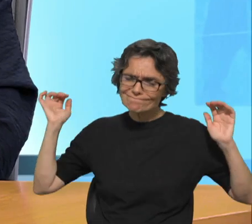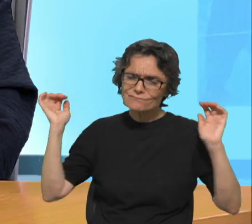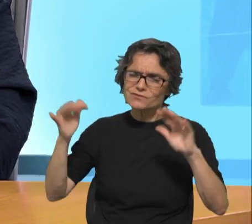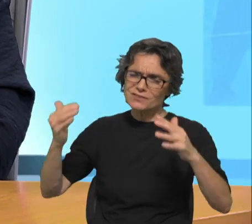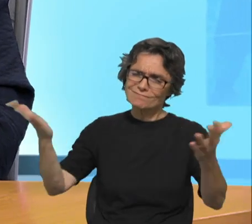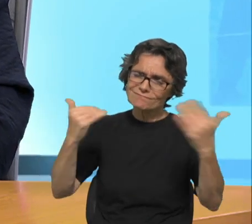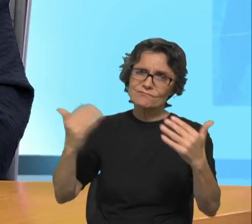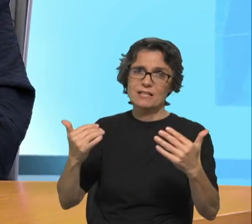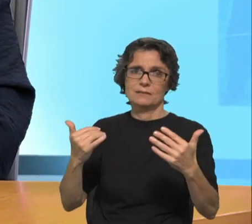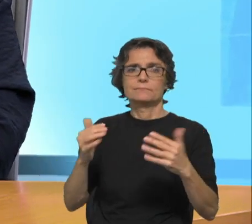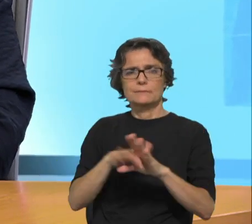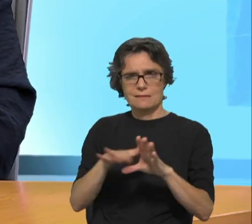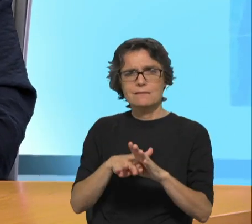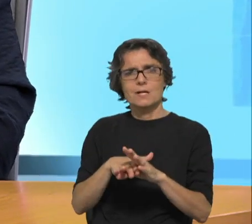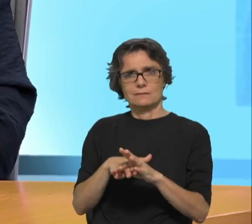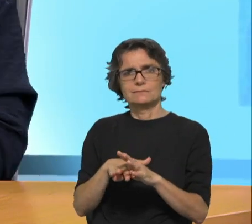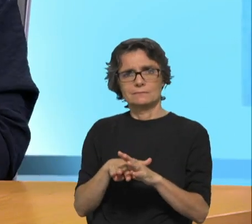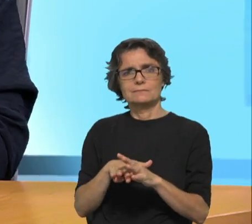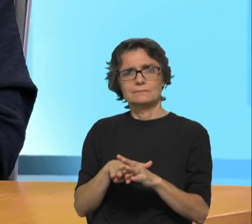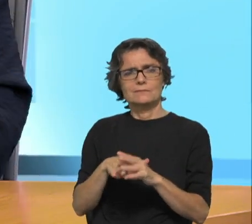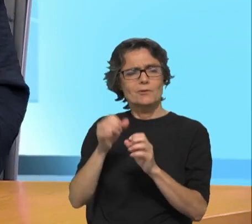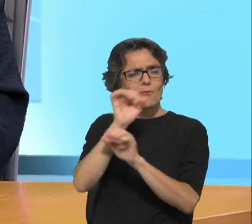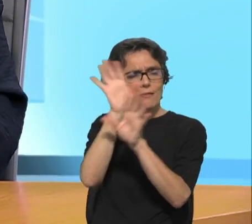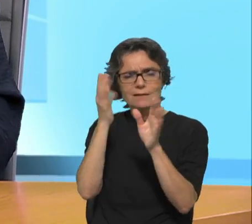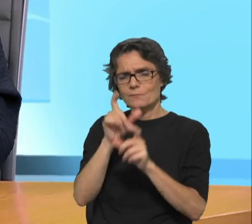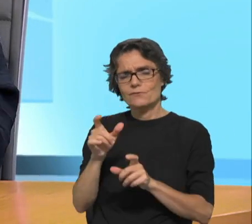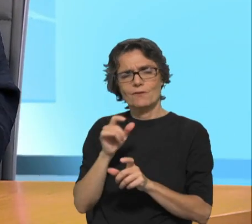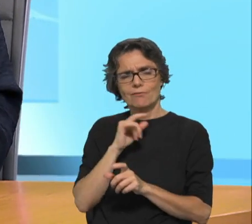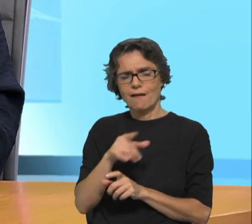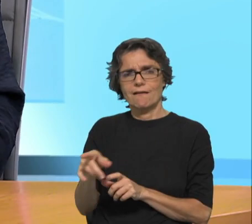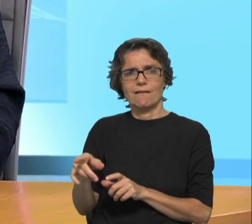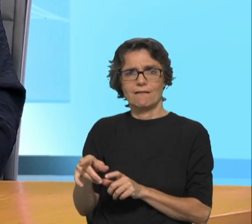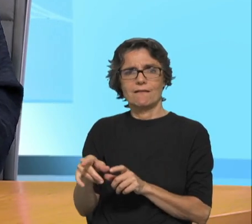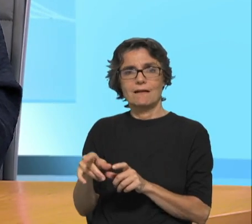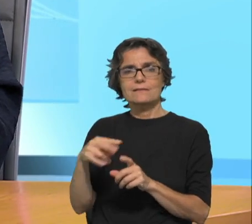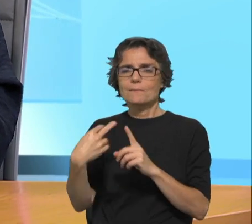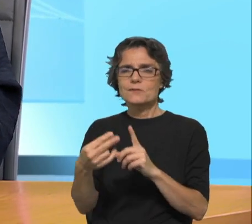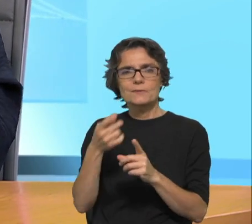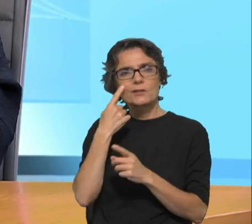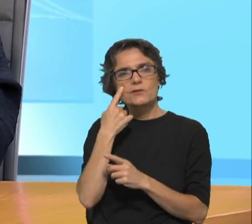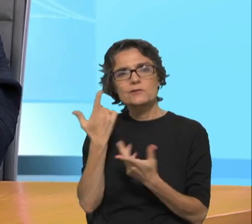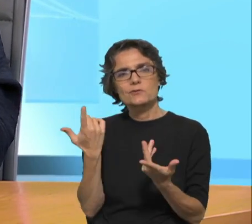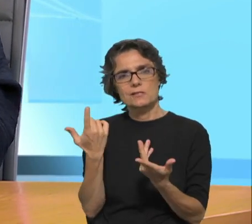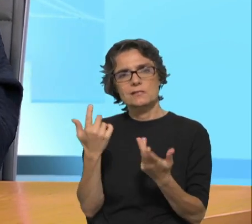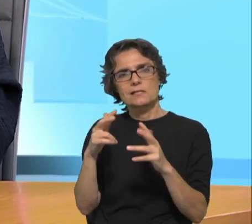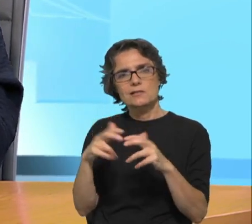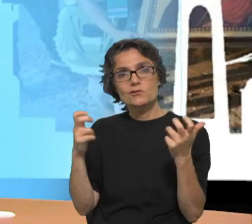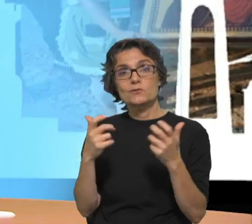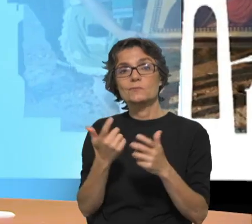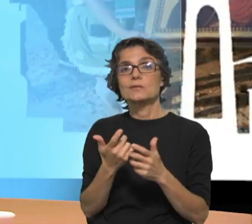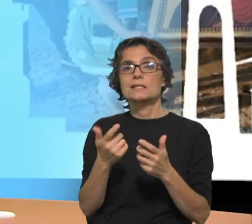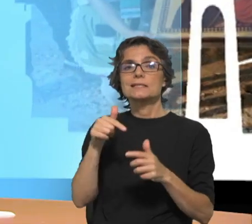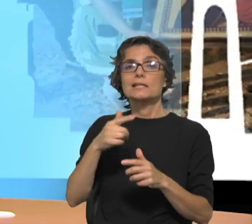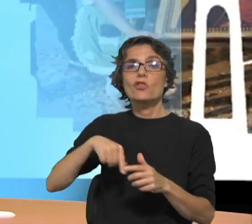interessante esta perspectiva, seja elas quem forem, seja esta perspectiva de estar neste mundo e não fazer esta separação